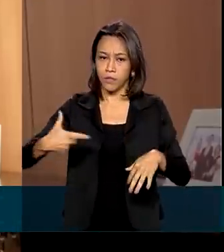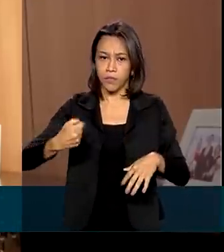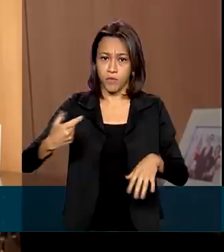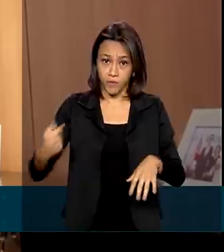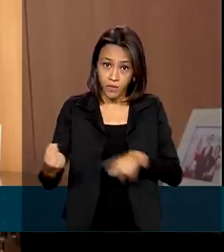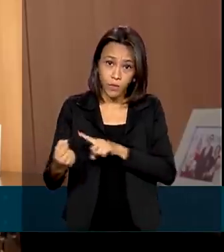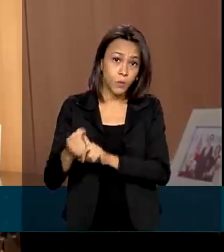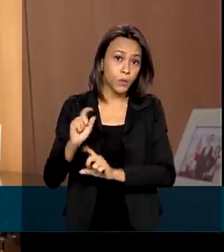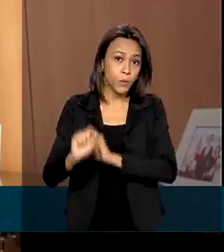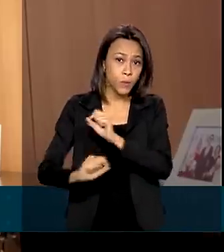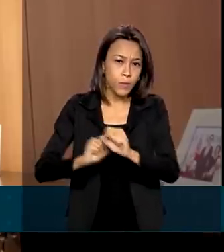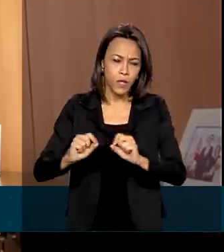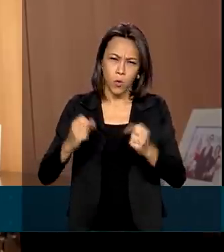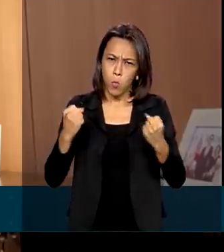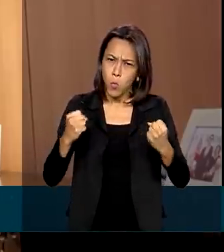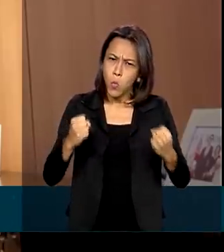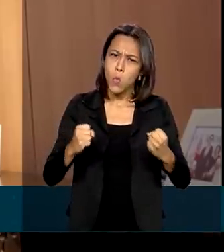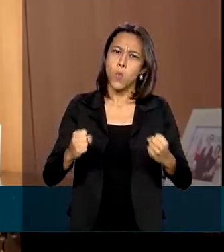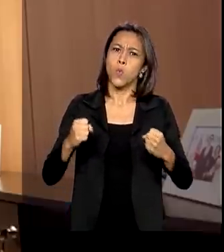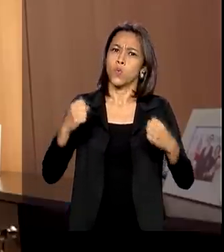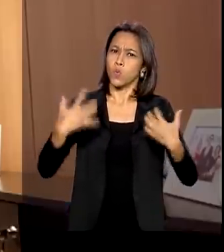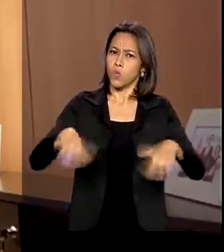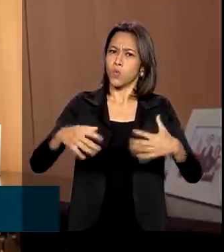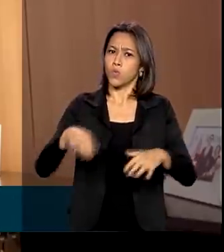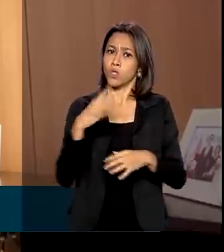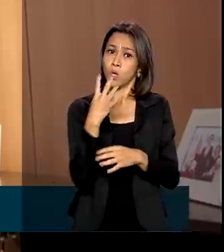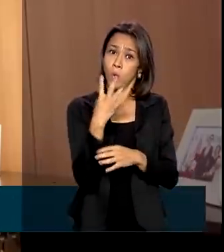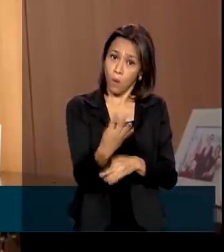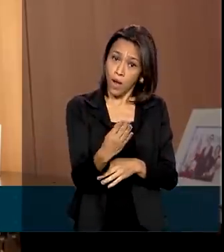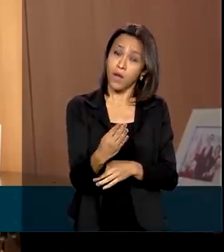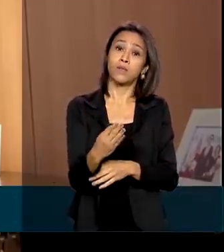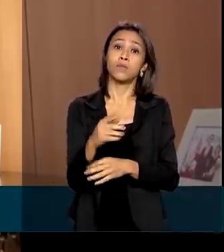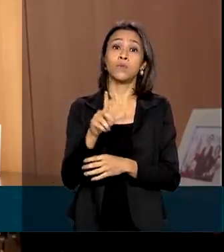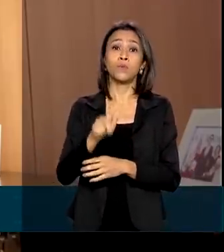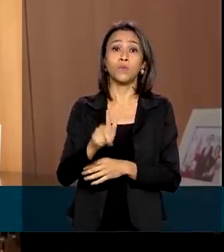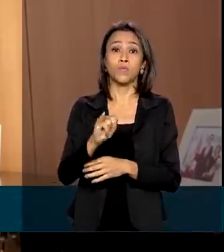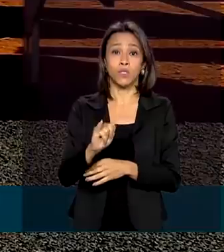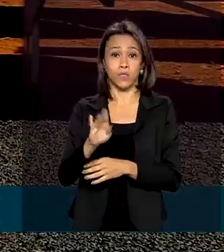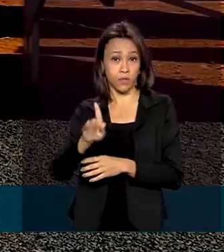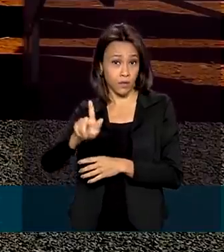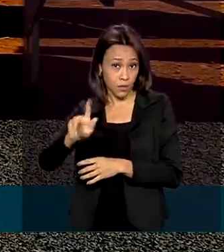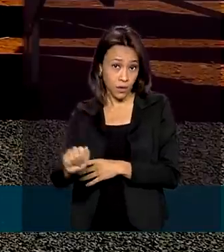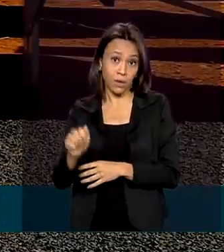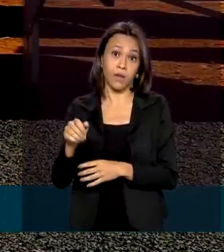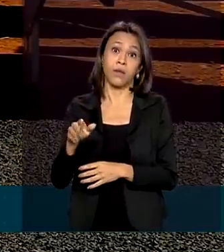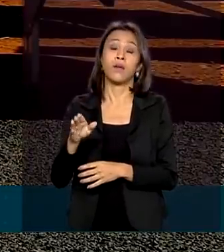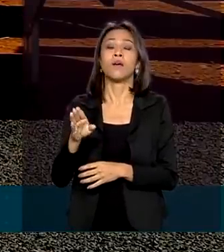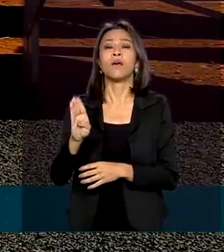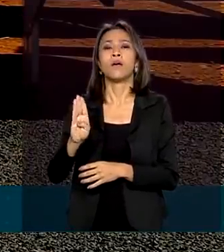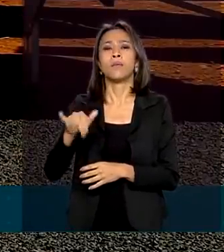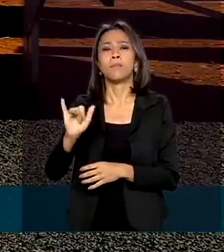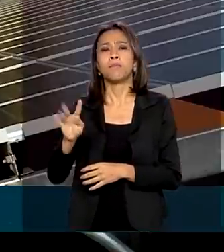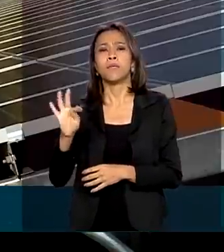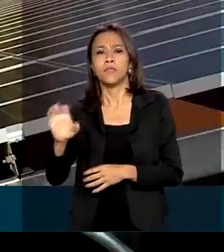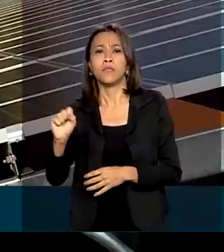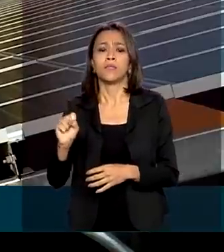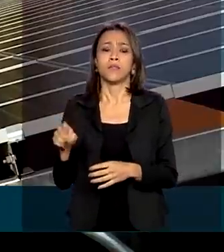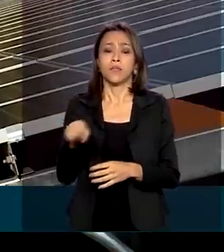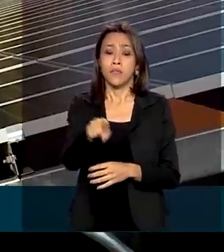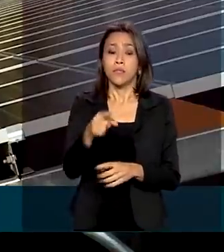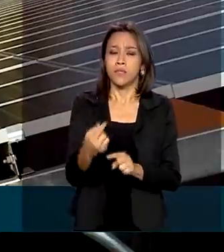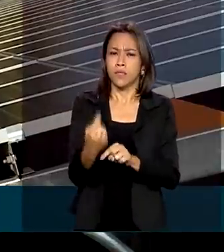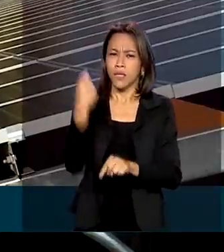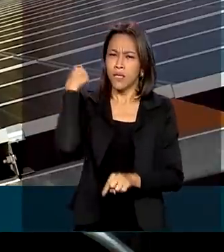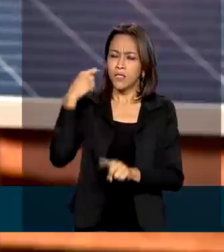capacidade de 4 gigawatts de capacidade instalada de geração. Para incentivar a energia limpa, desde